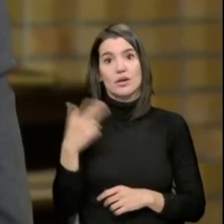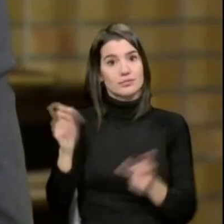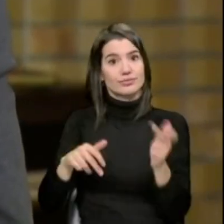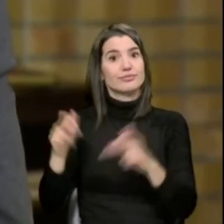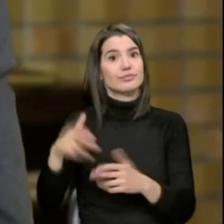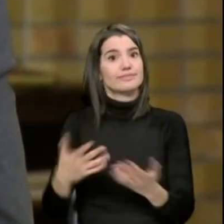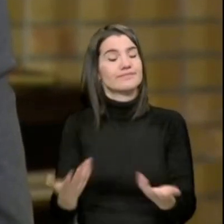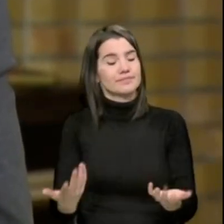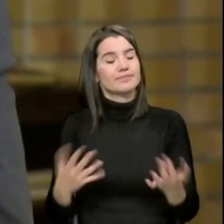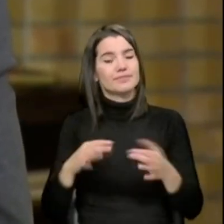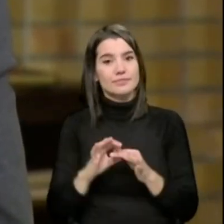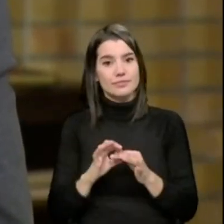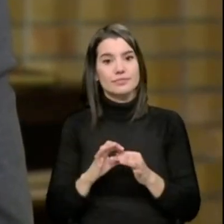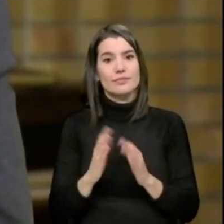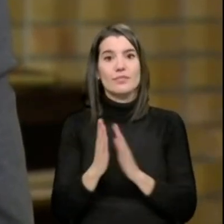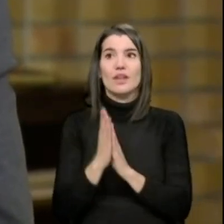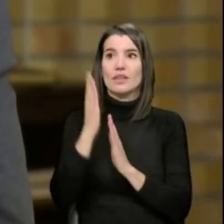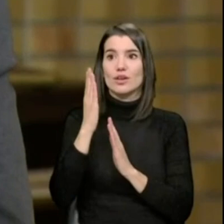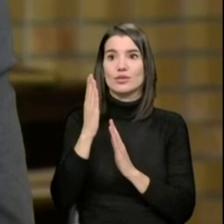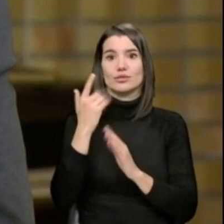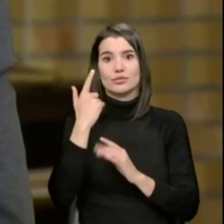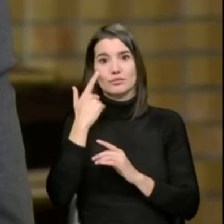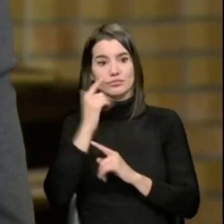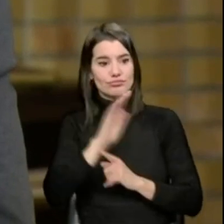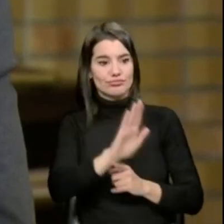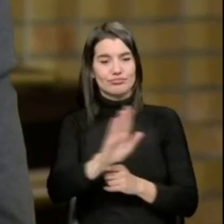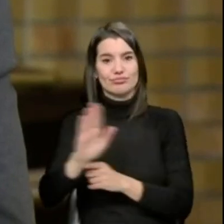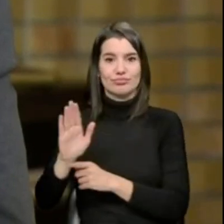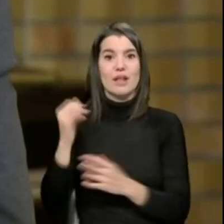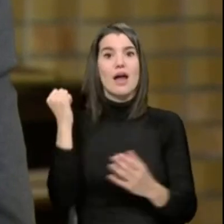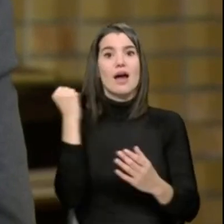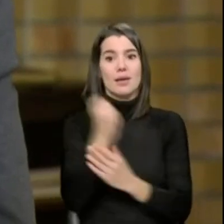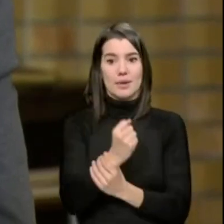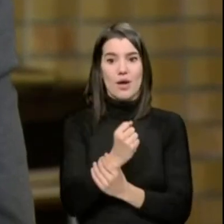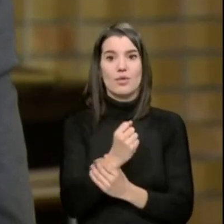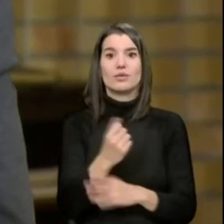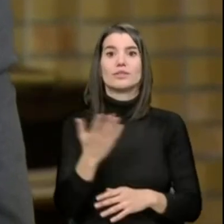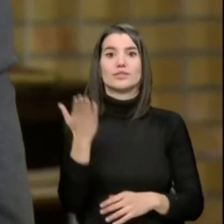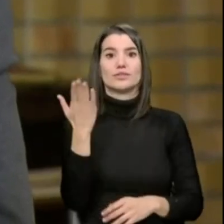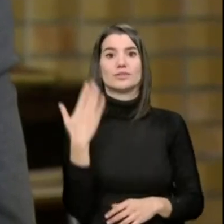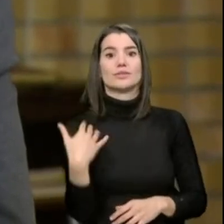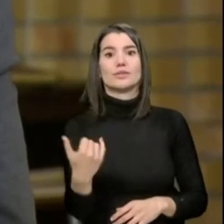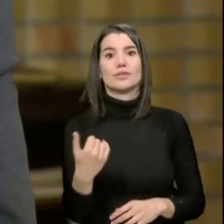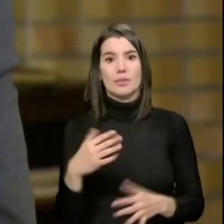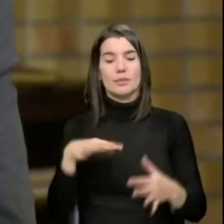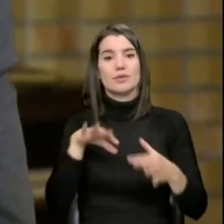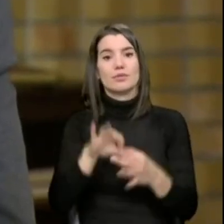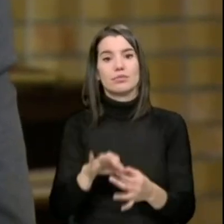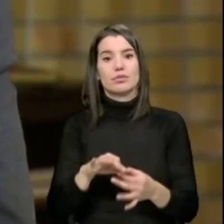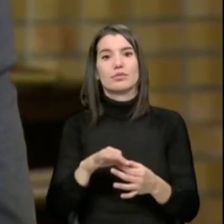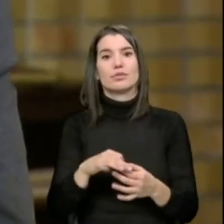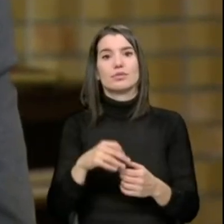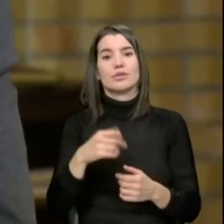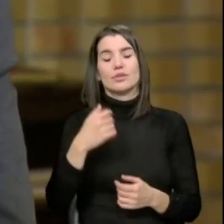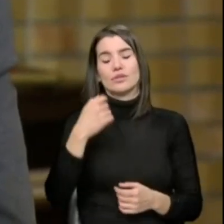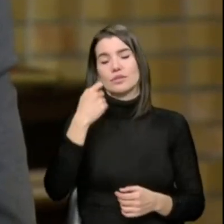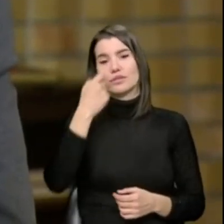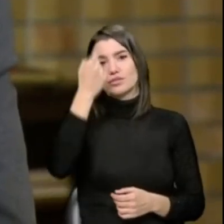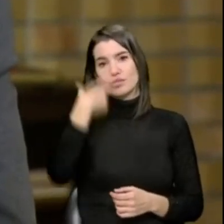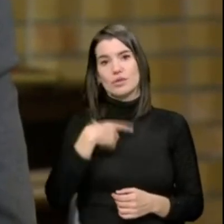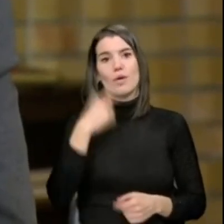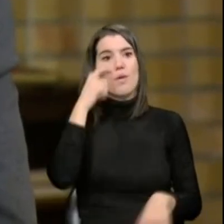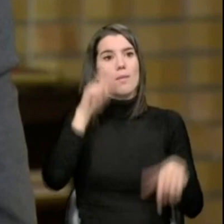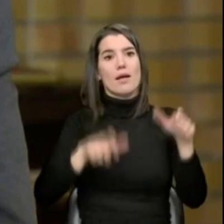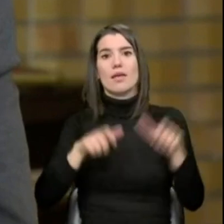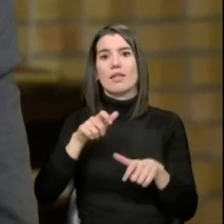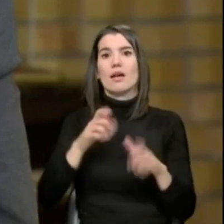com a revelação de Deus a Abraão, aquele chamamento que introduziu na história da humanidade uma experiência de